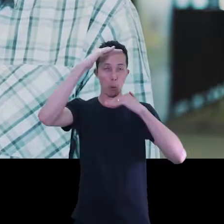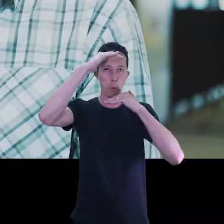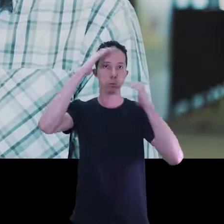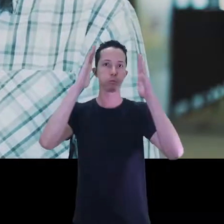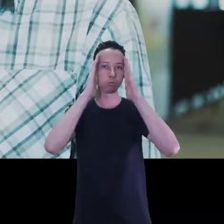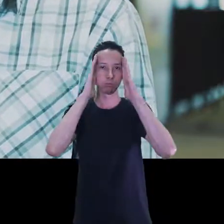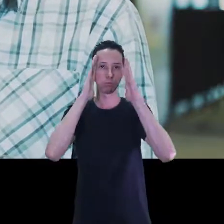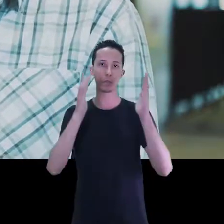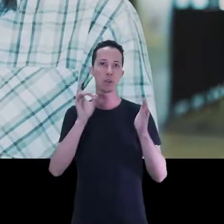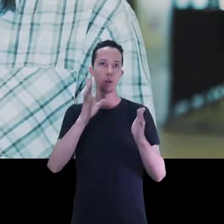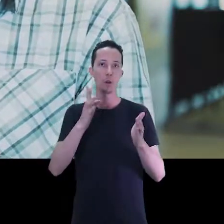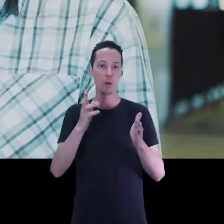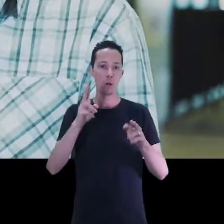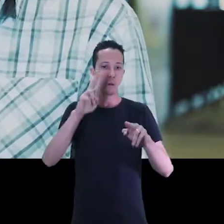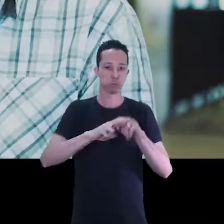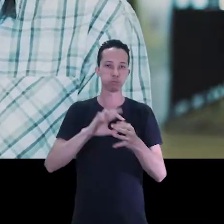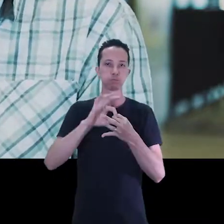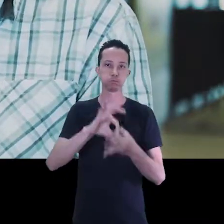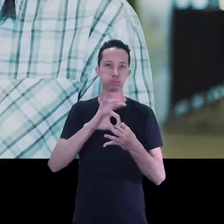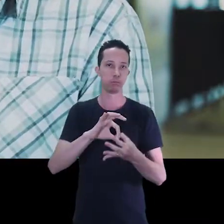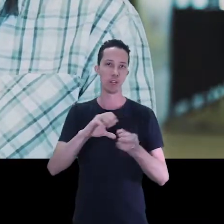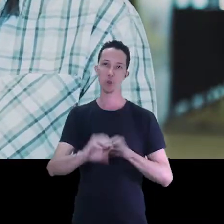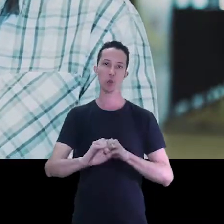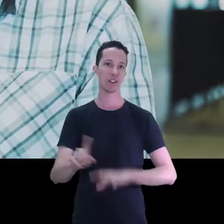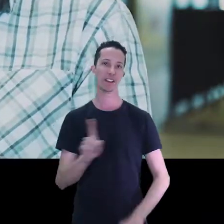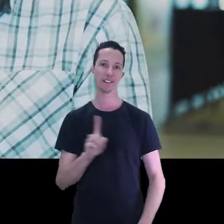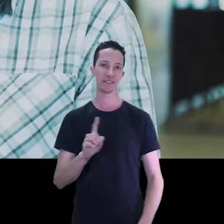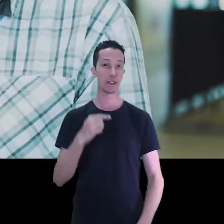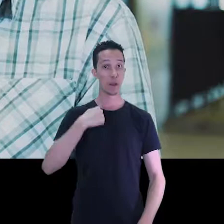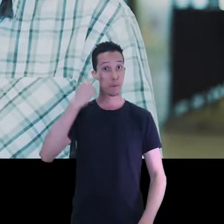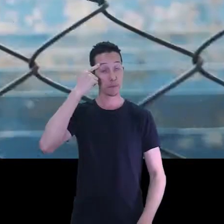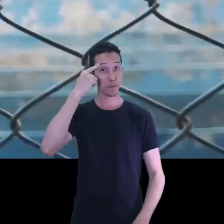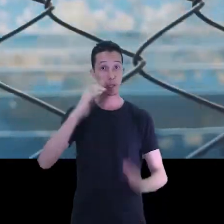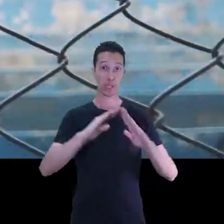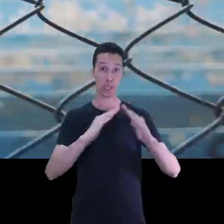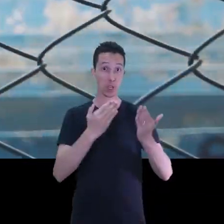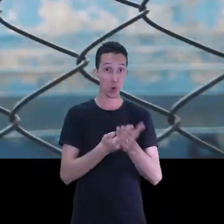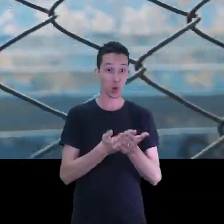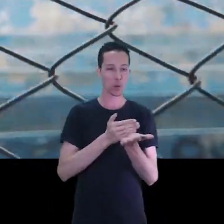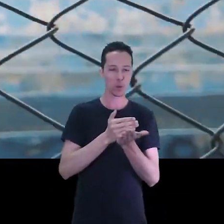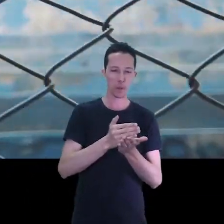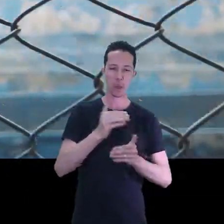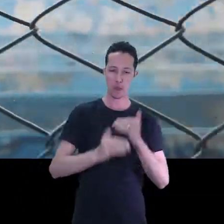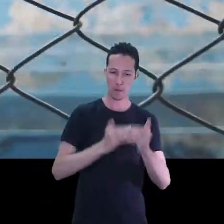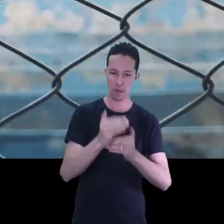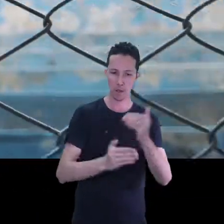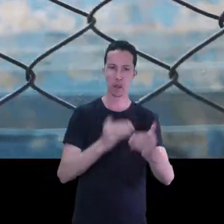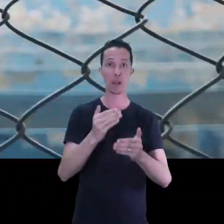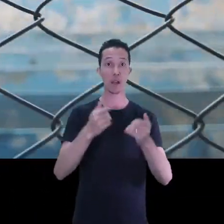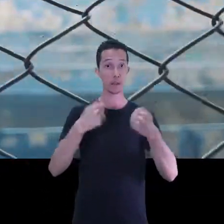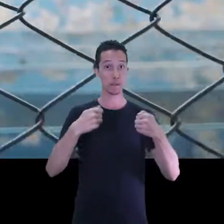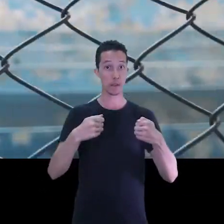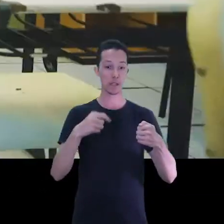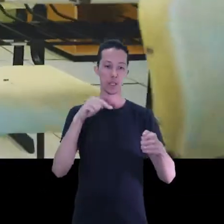um caixote, ele serve para aprisionar pessoas e não para educá-las. Acredito que a escola, para começar a funcionar novamente,